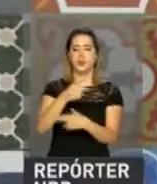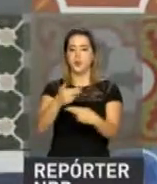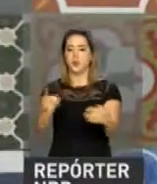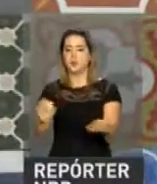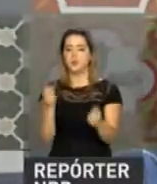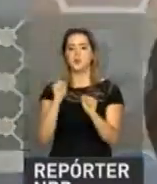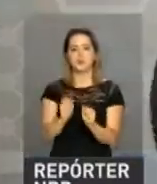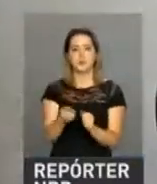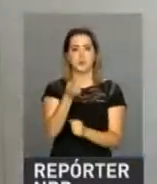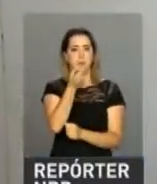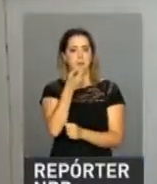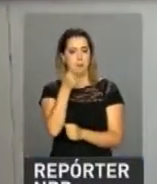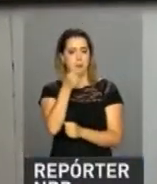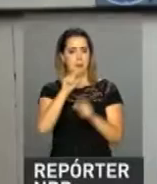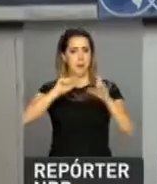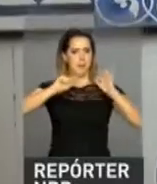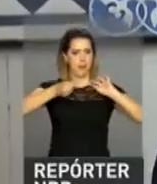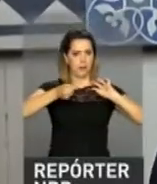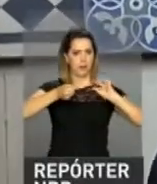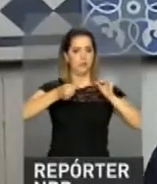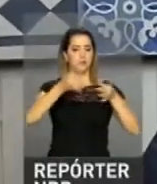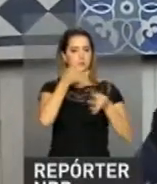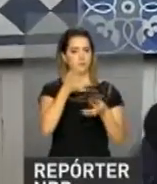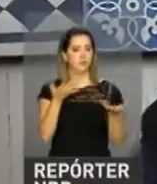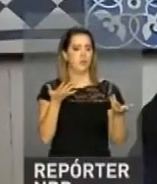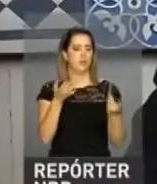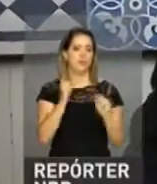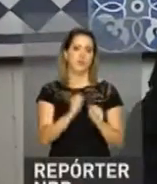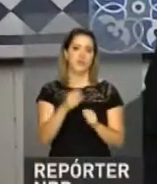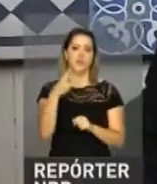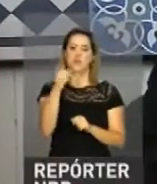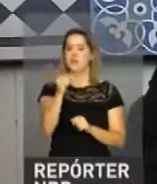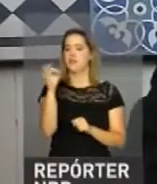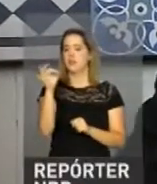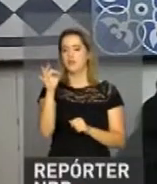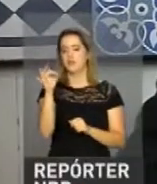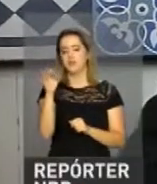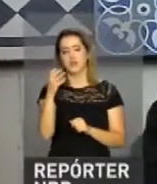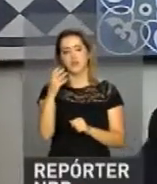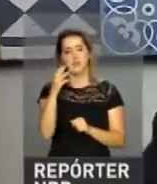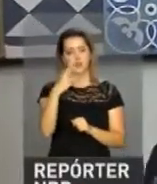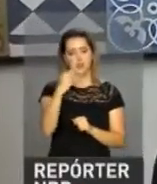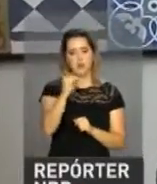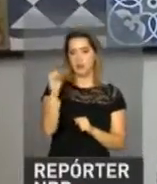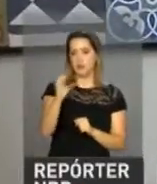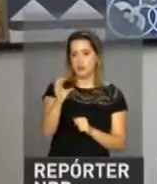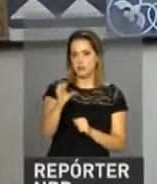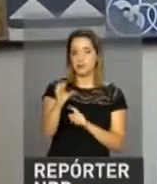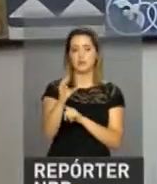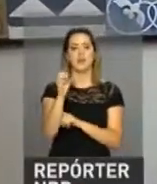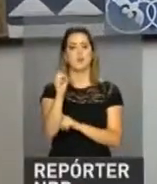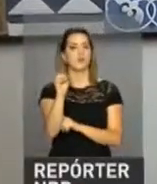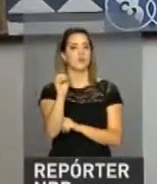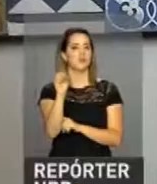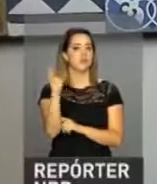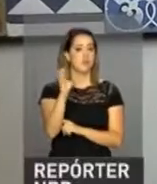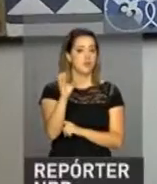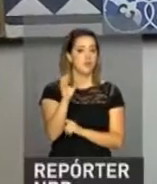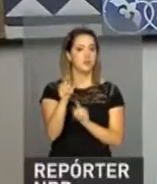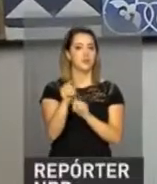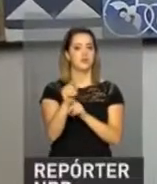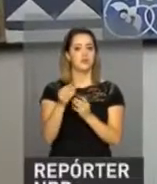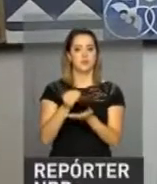ou valinha no final do dia, né? De 30 centavos, 60 centavos, 80 centavos